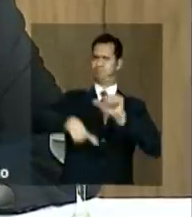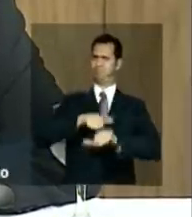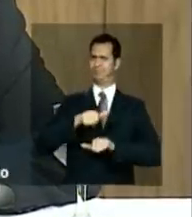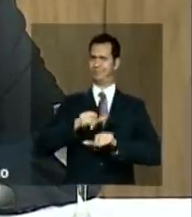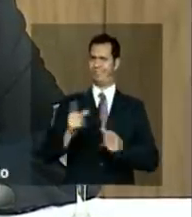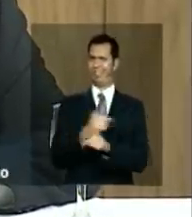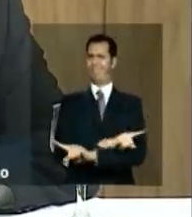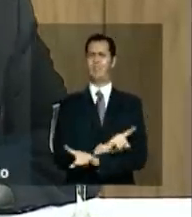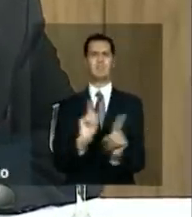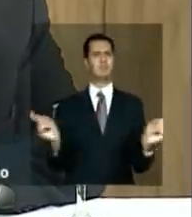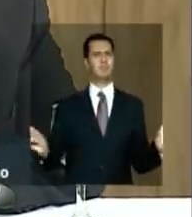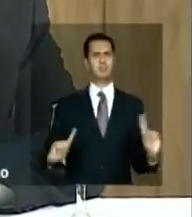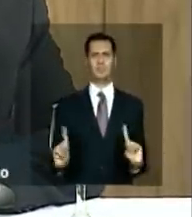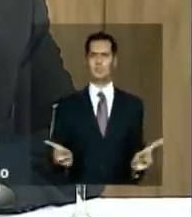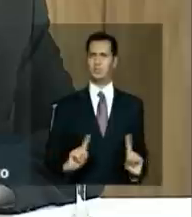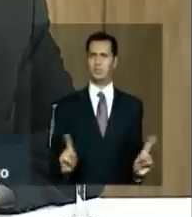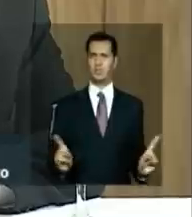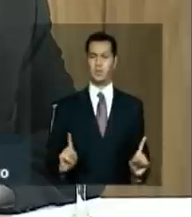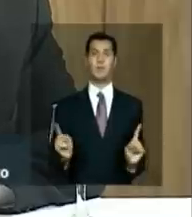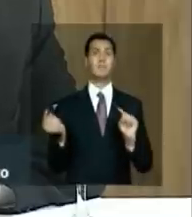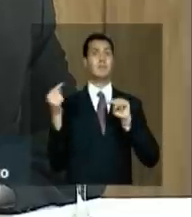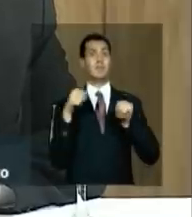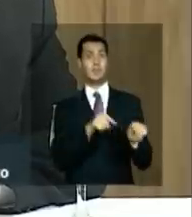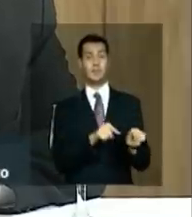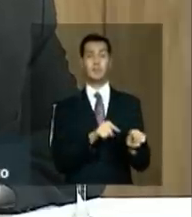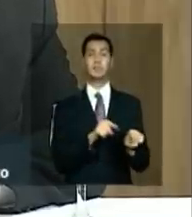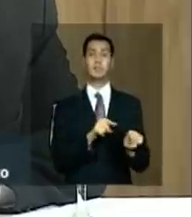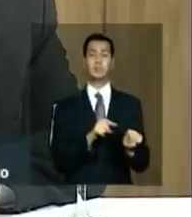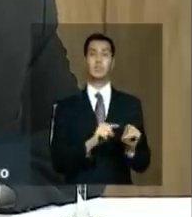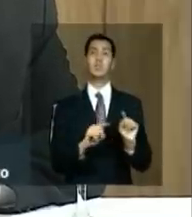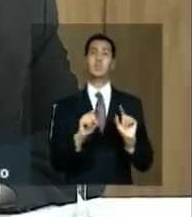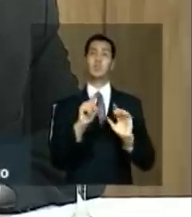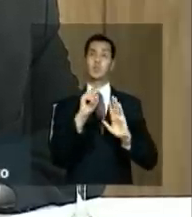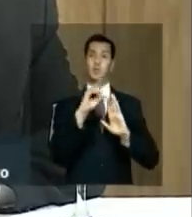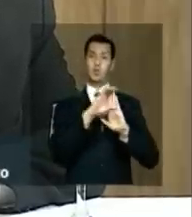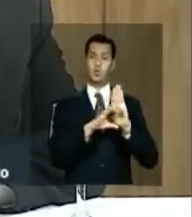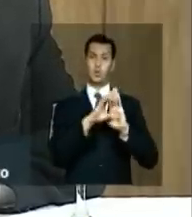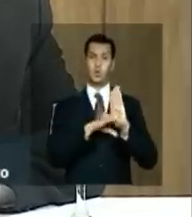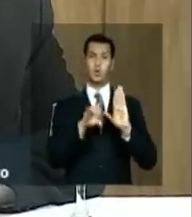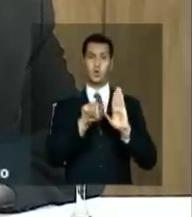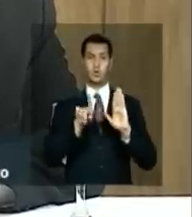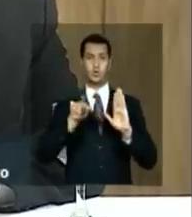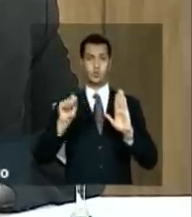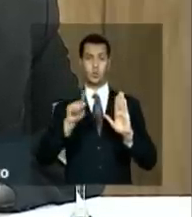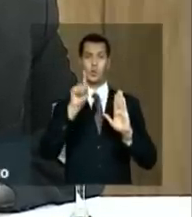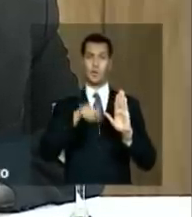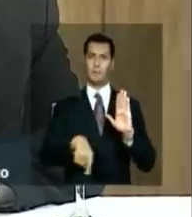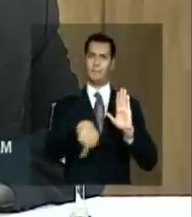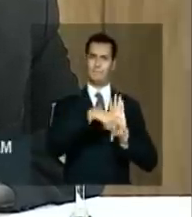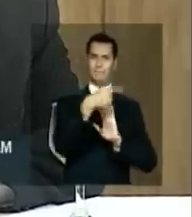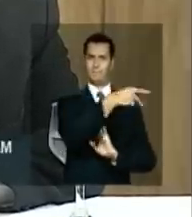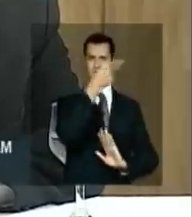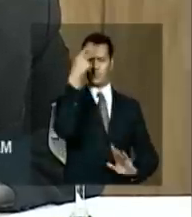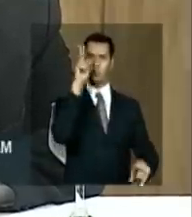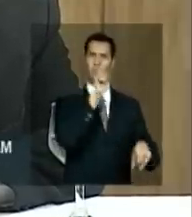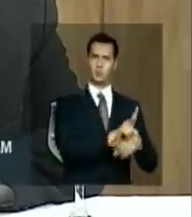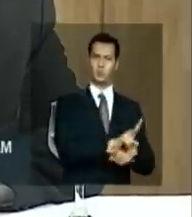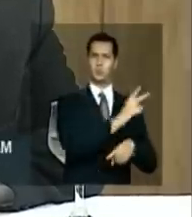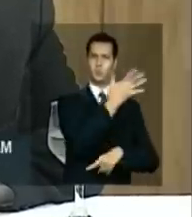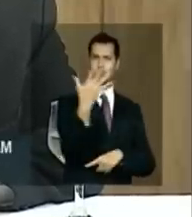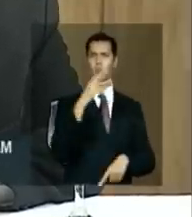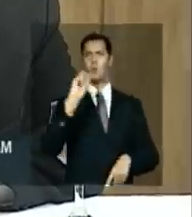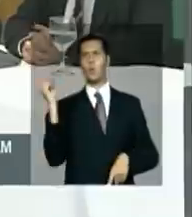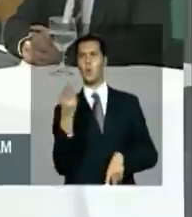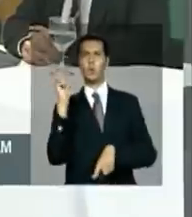discurso esse não é o código dos ambientalistas e não é o código dos ristas Esse é o código daqueles que tem bom senso